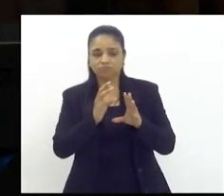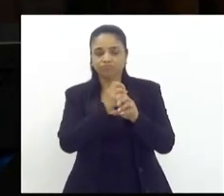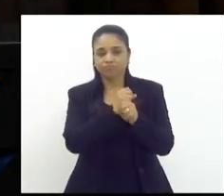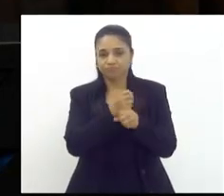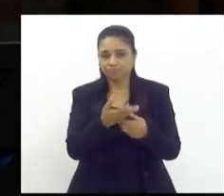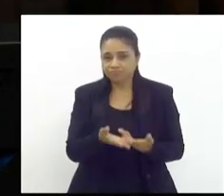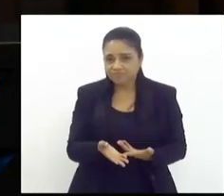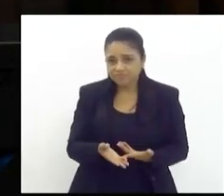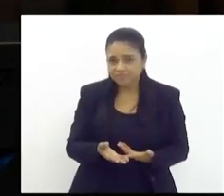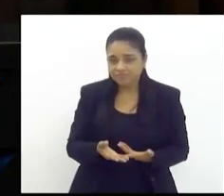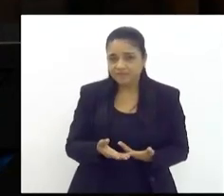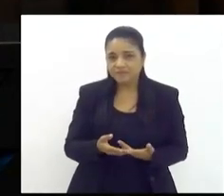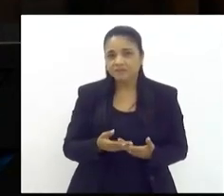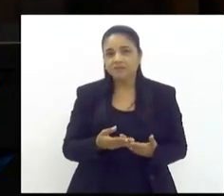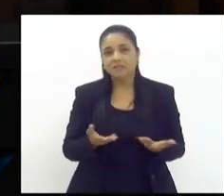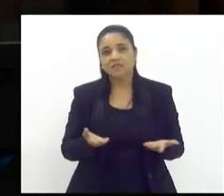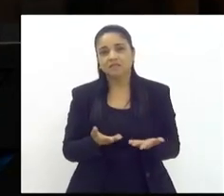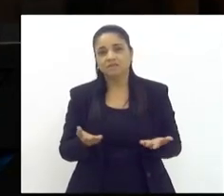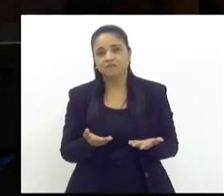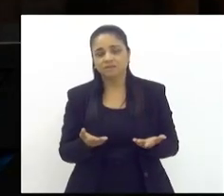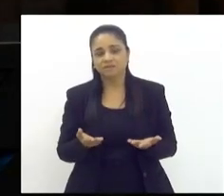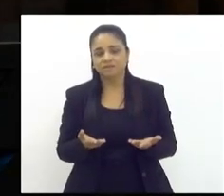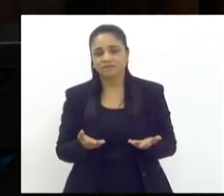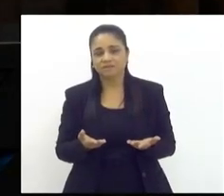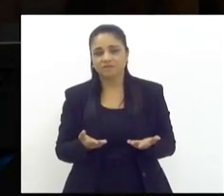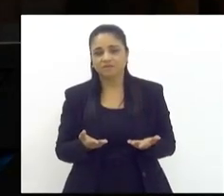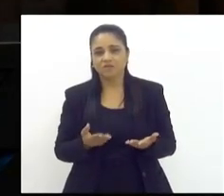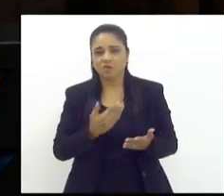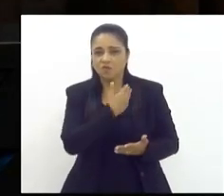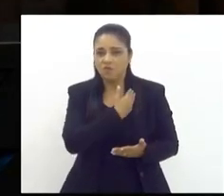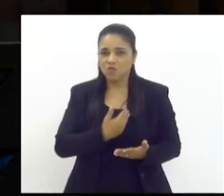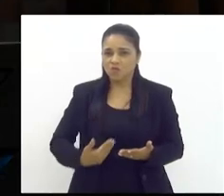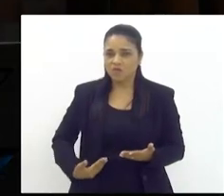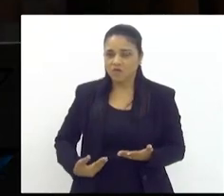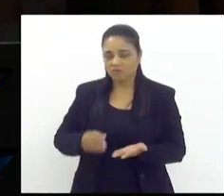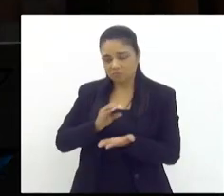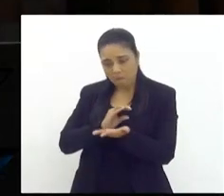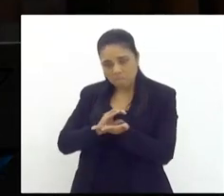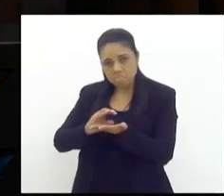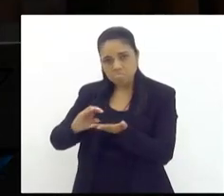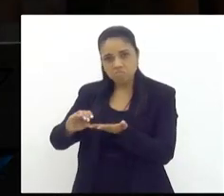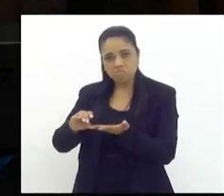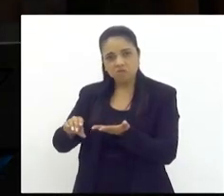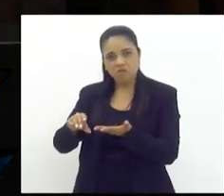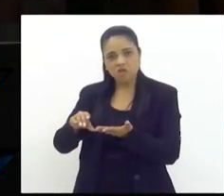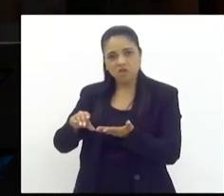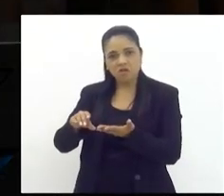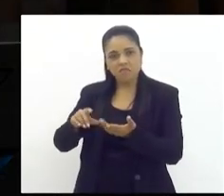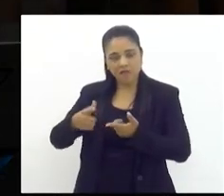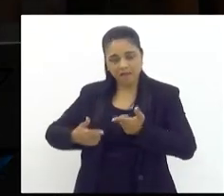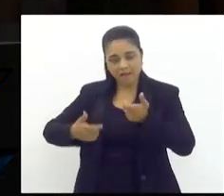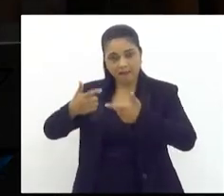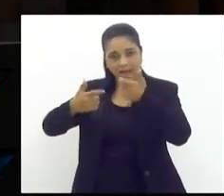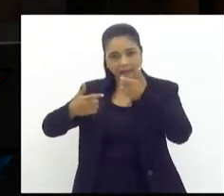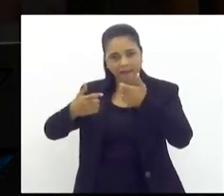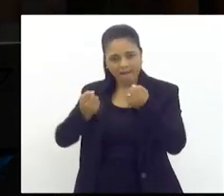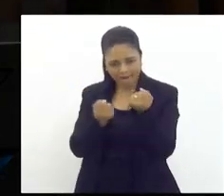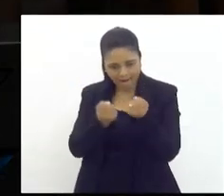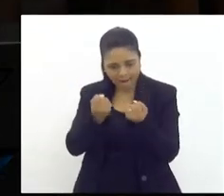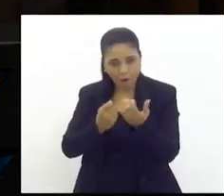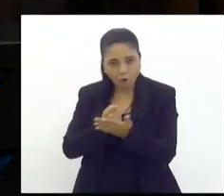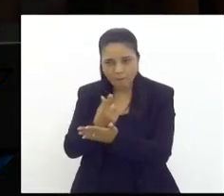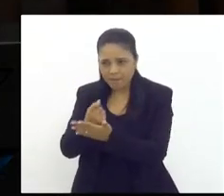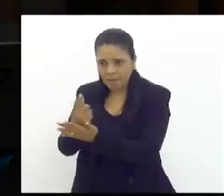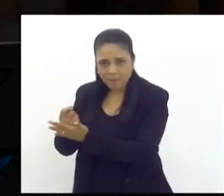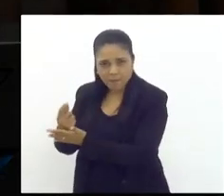e no entanto a gente vê aqui o governo Investindo na lógica de guerra investindo